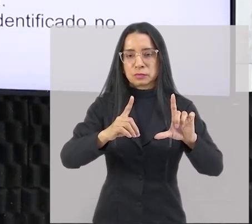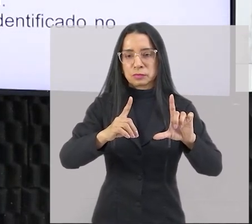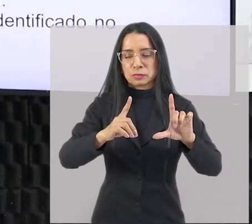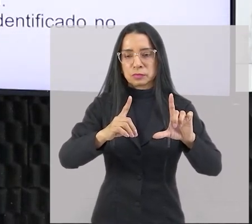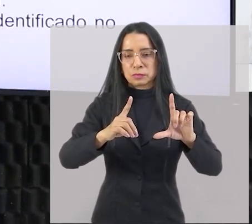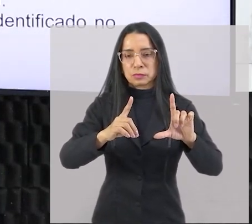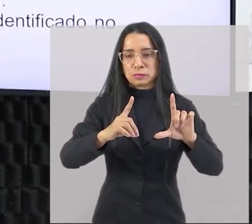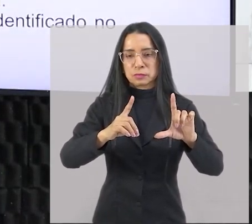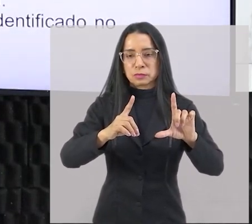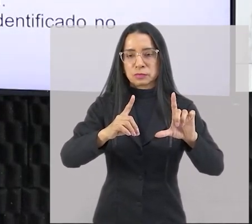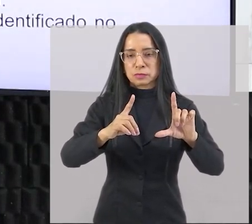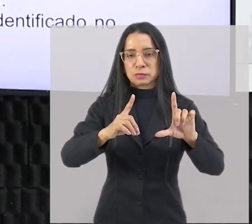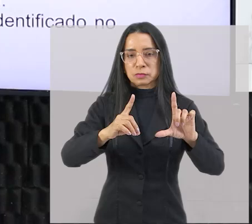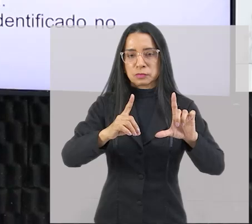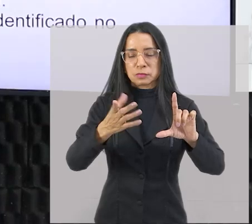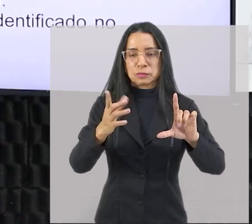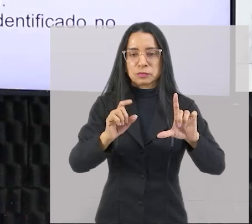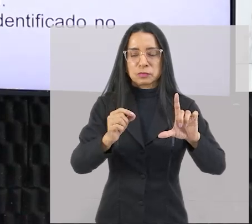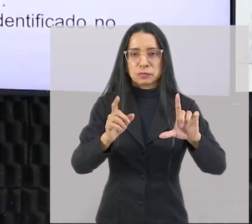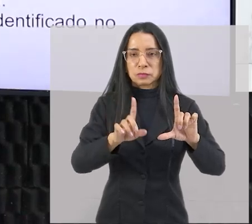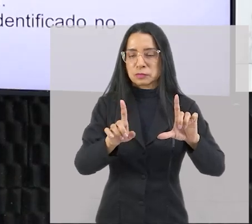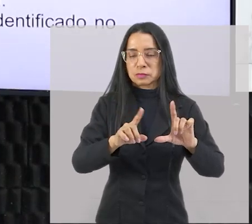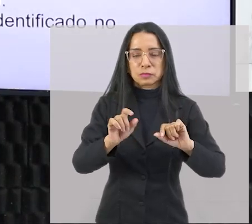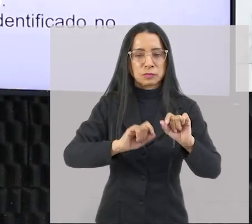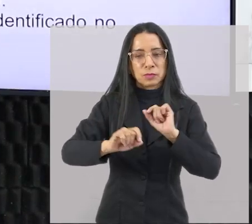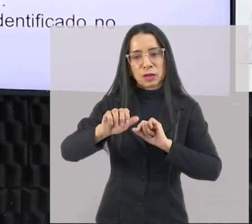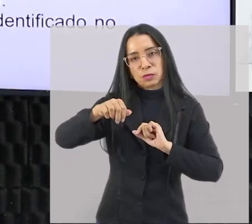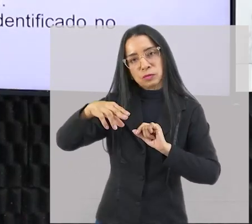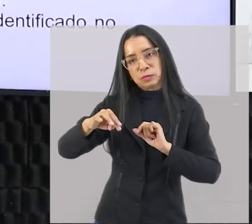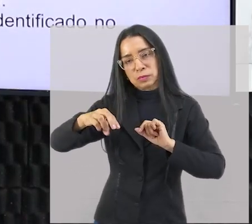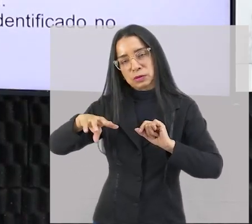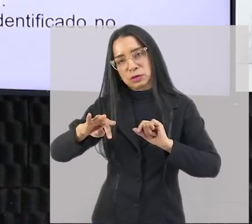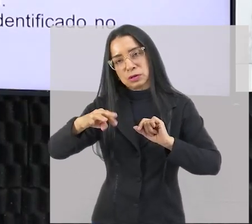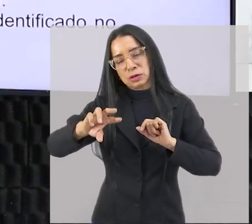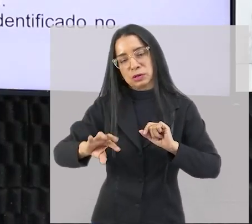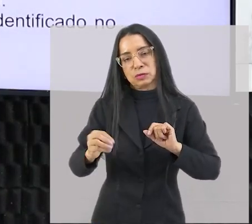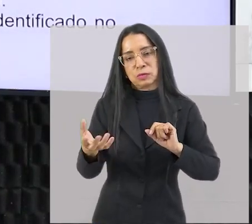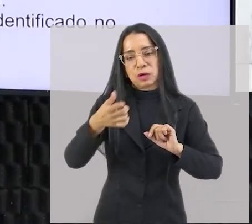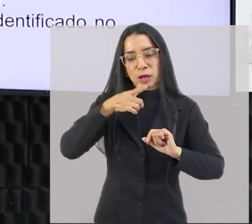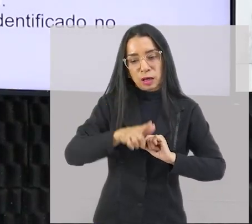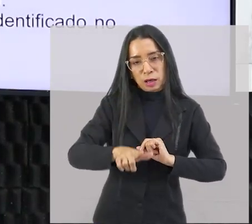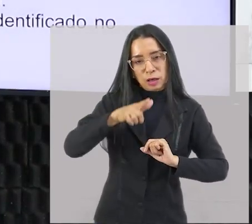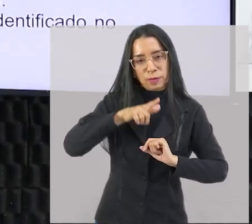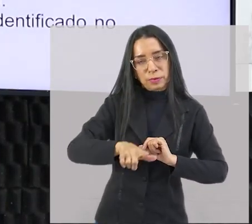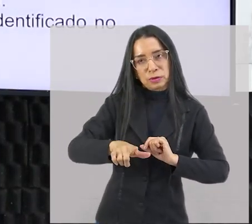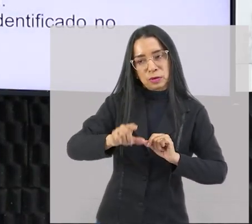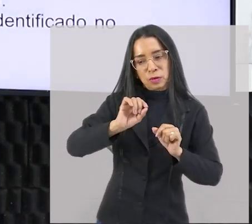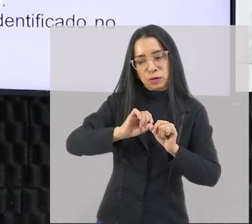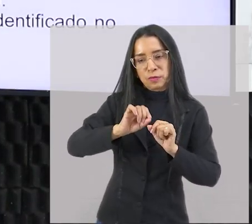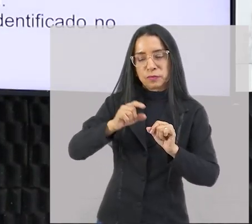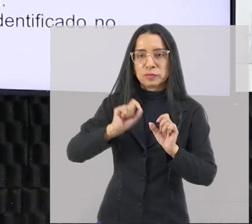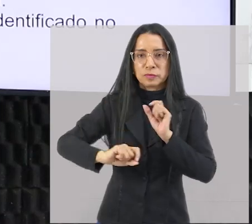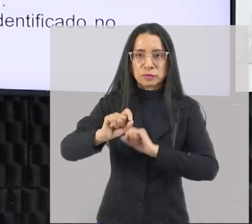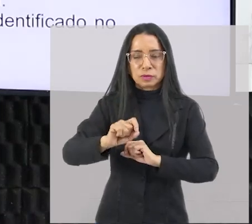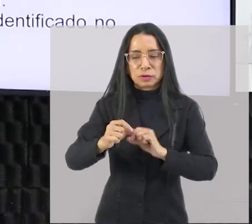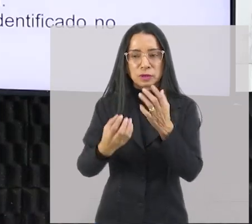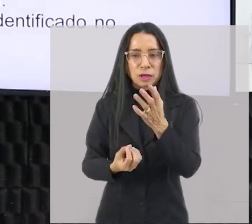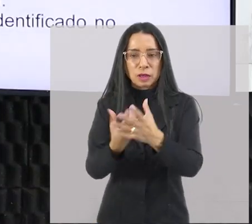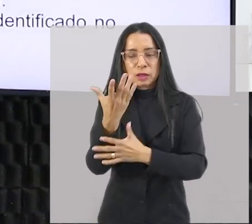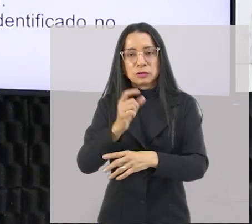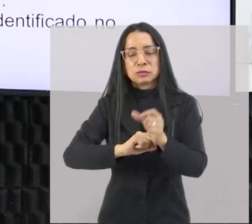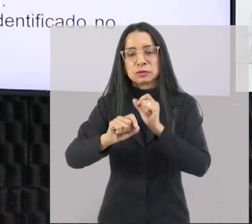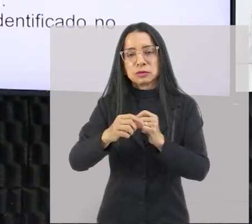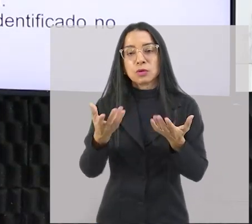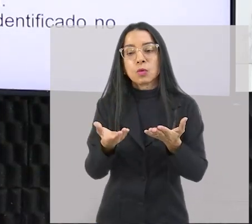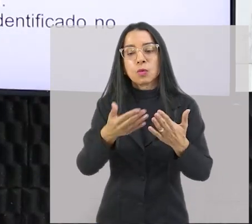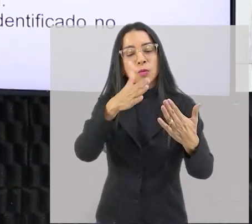indicando a repetição da imagem do homem. Não é automatismo. Automatismo seria aquela repetição do eu fiz isso, eu vou reproduzir, como